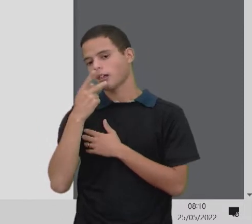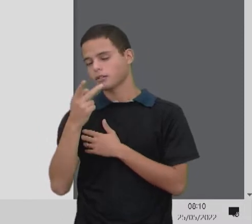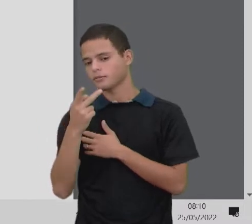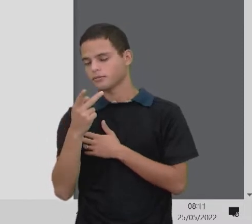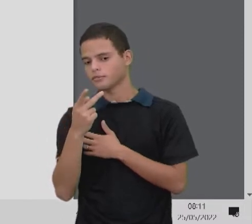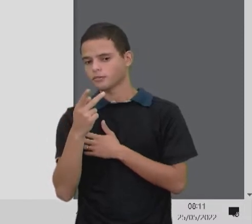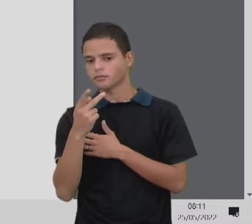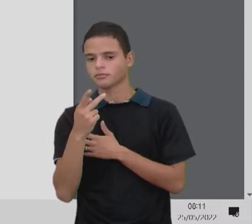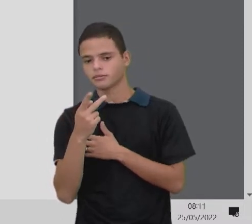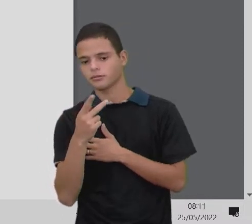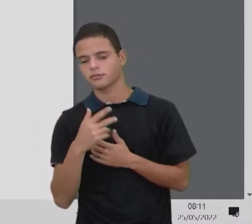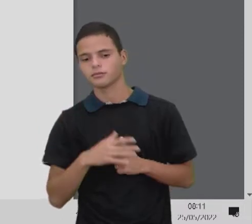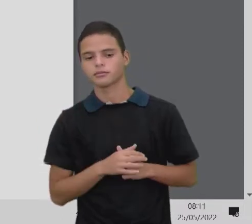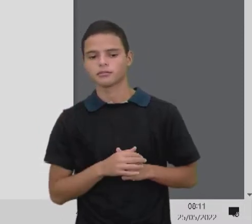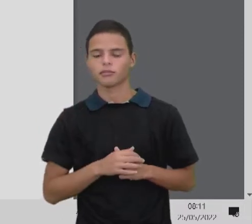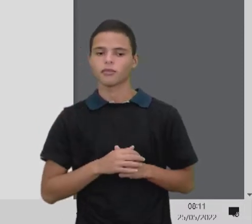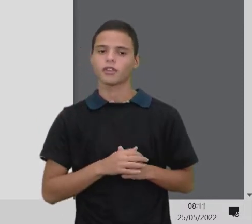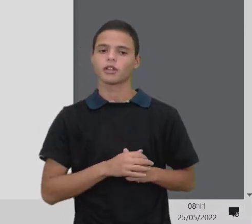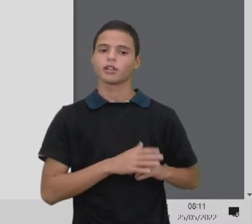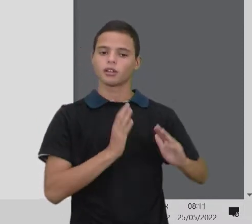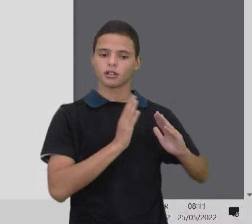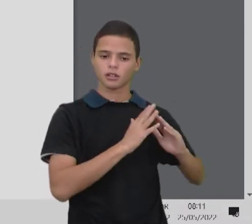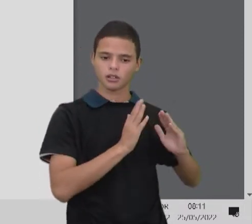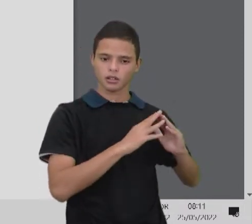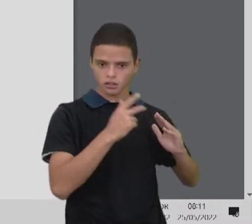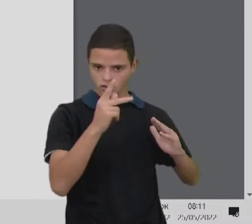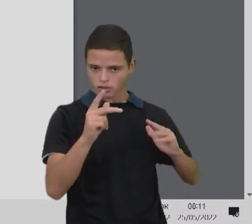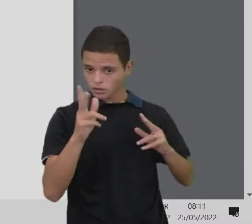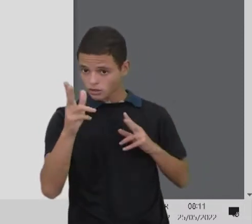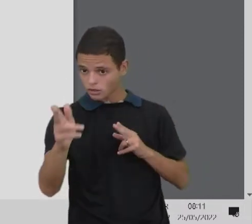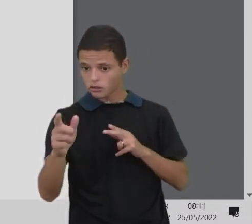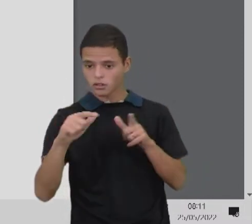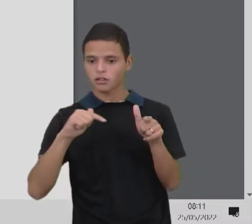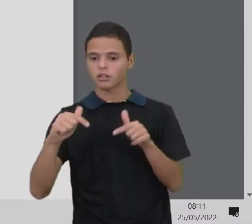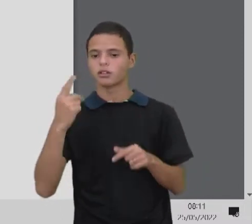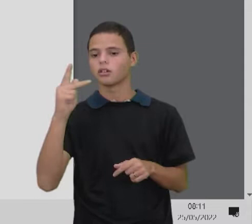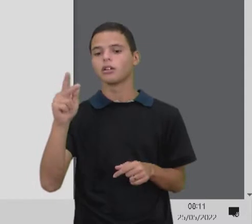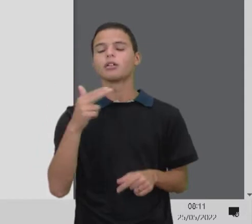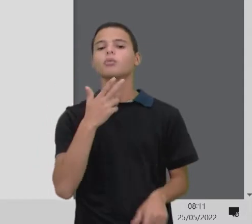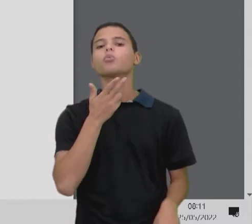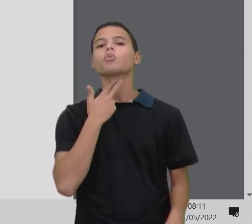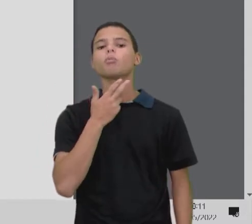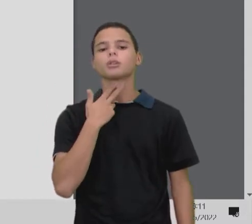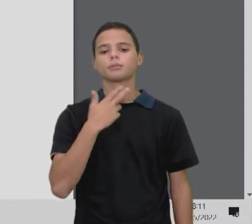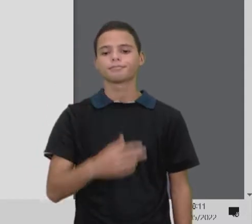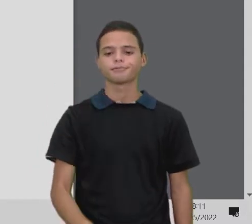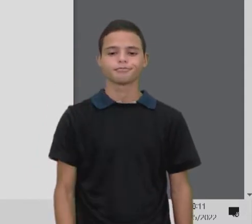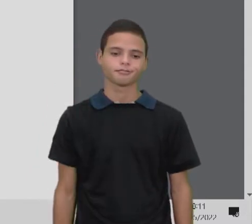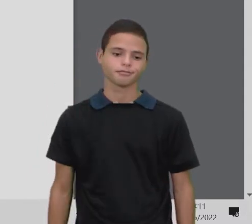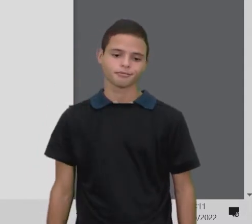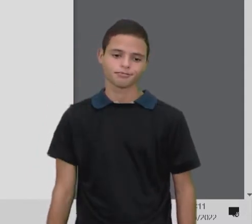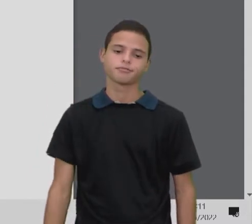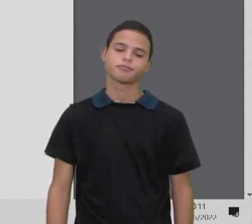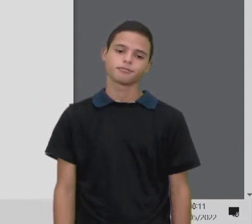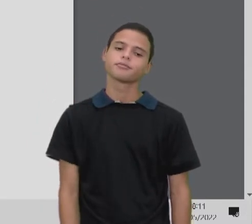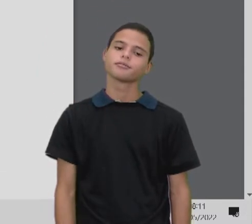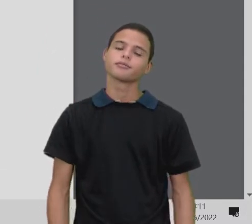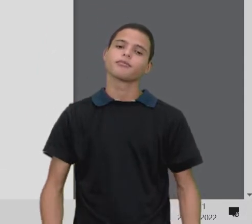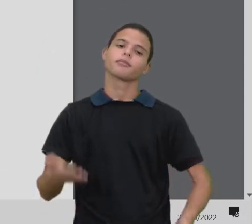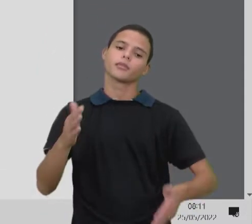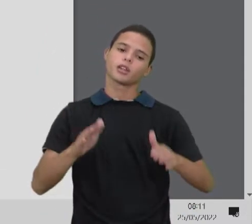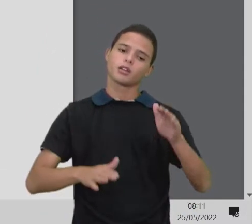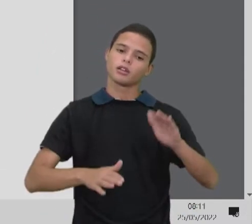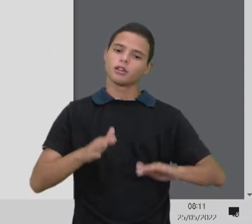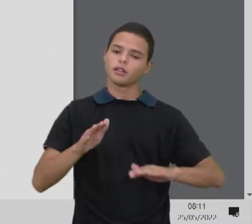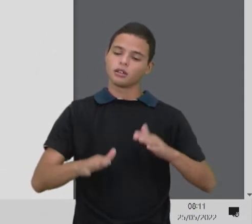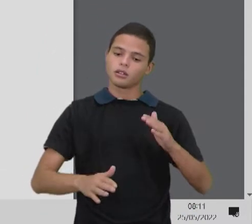endereço da onde você reside é o endereço do seu serviço, tá ok? Dependendo da